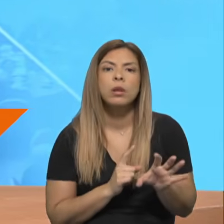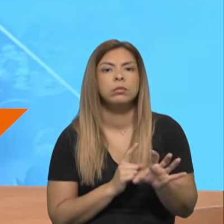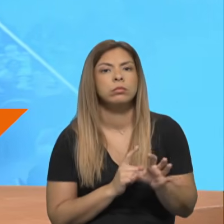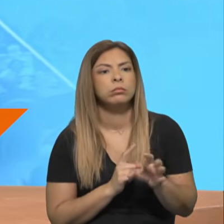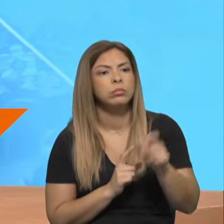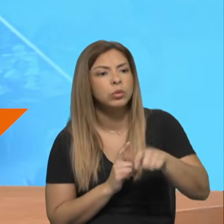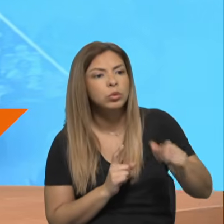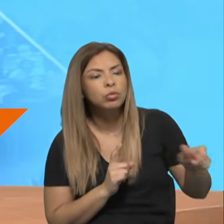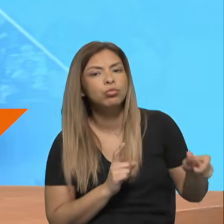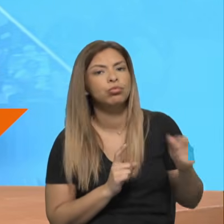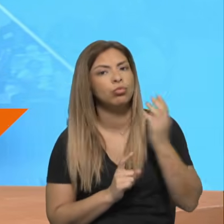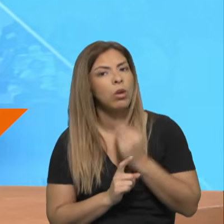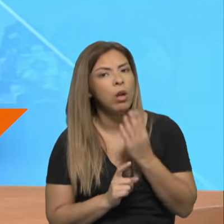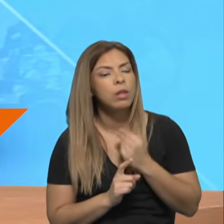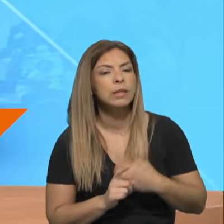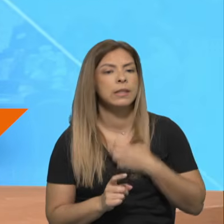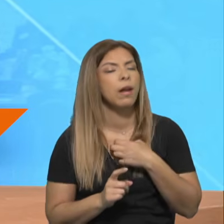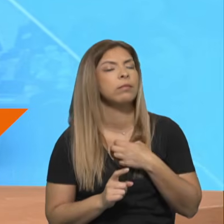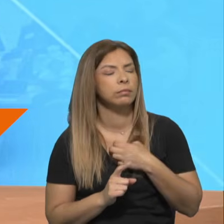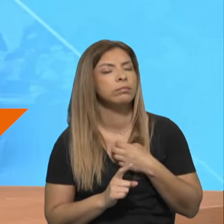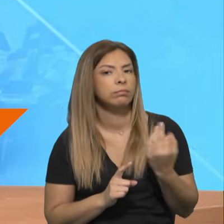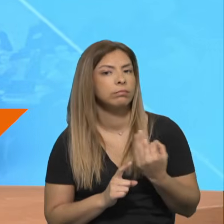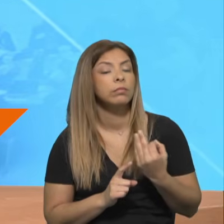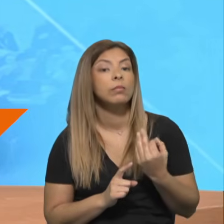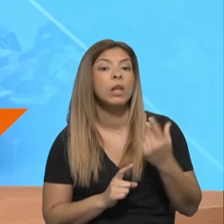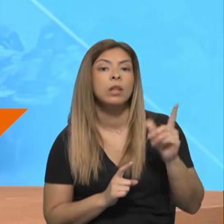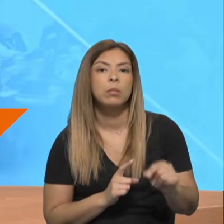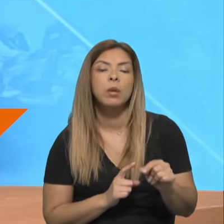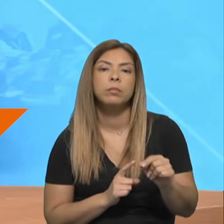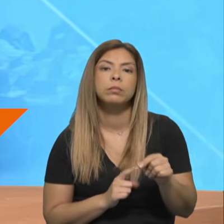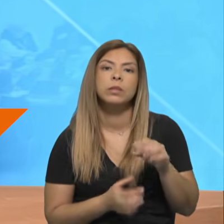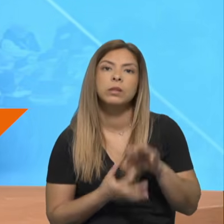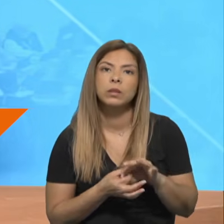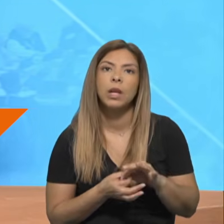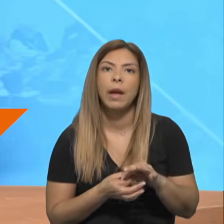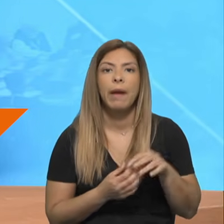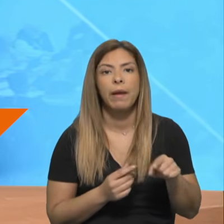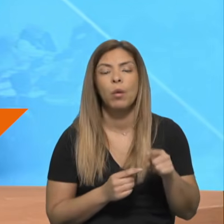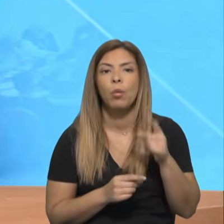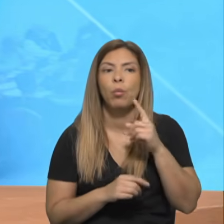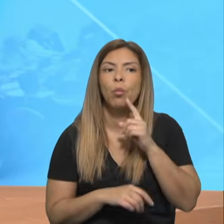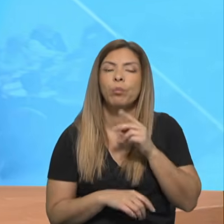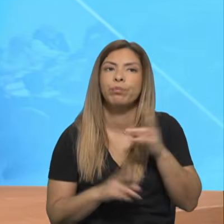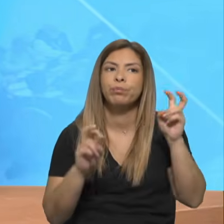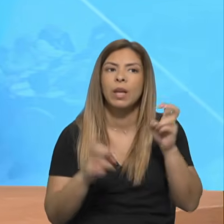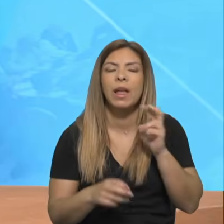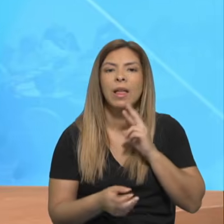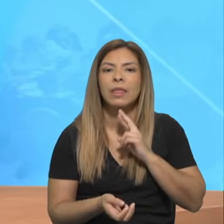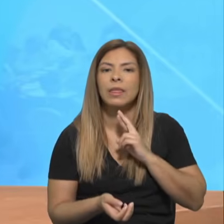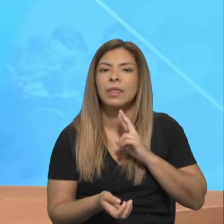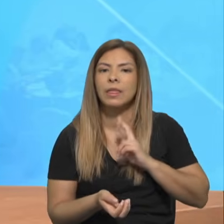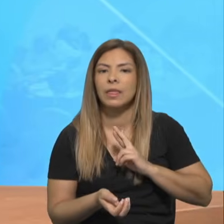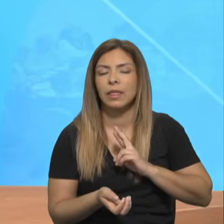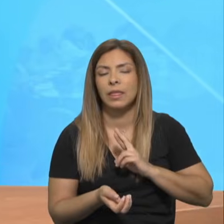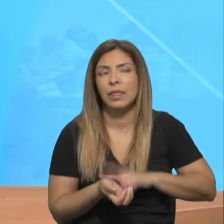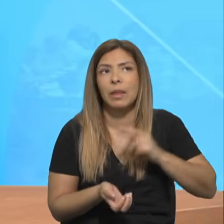Israel se sente ameaçado, também o povo palestiniano se sente ameaçado e tem os seus direitos, não é? Isso não